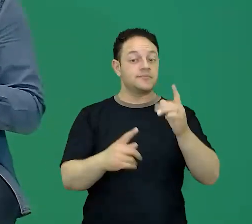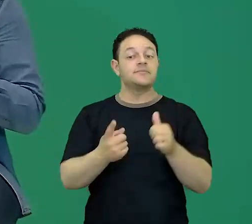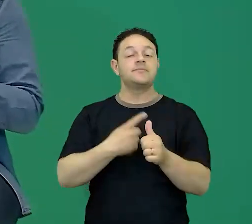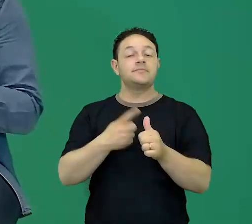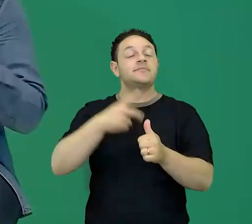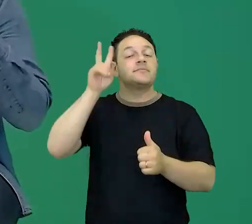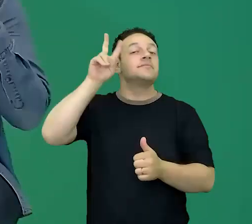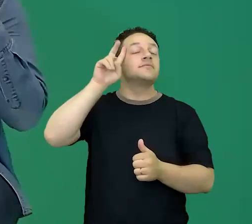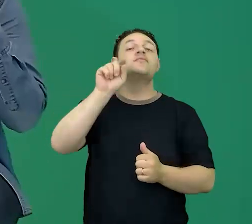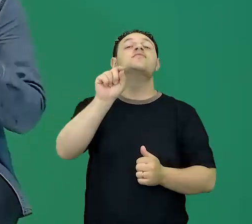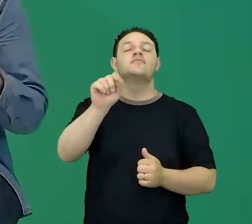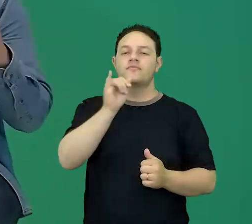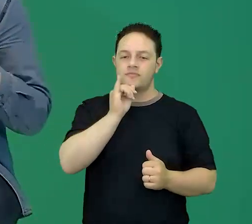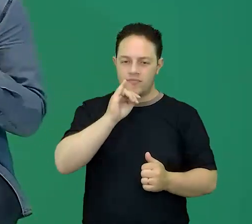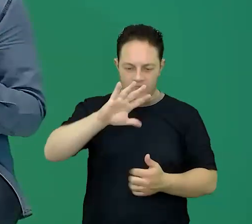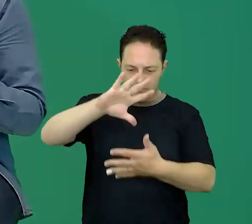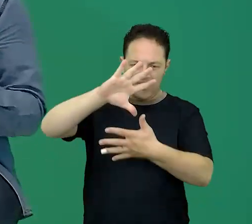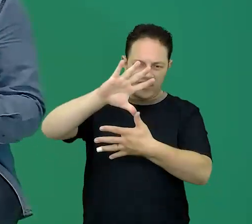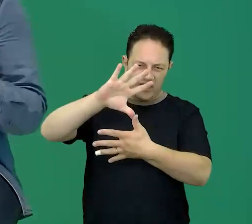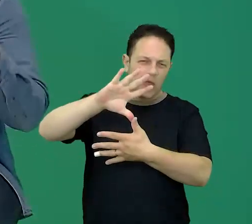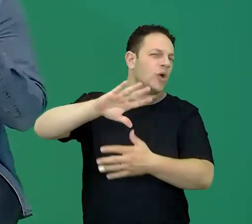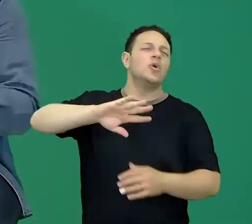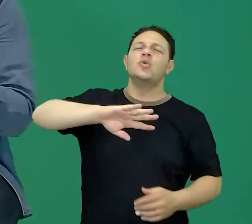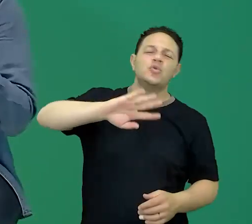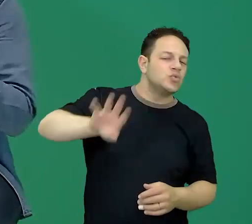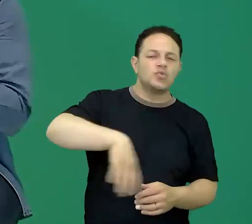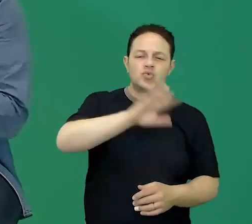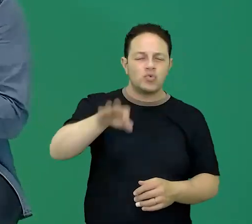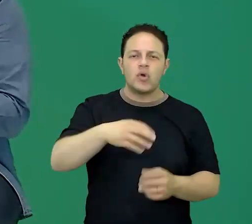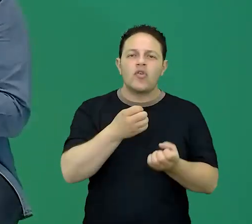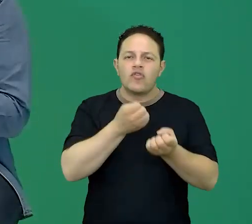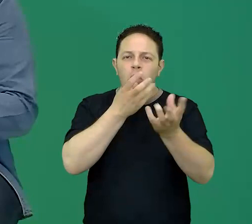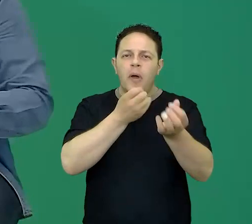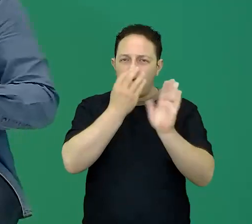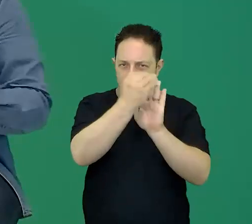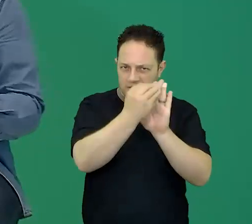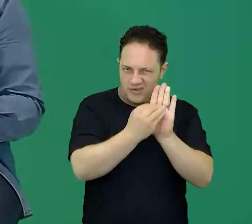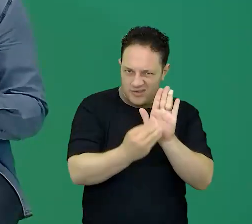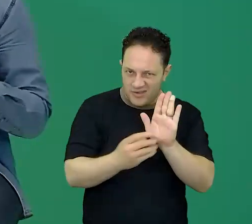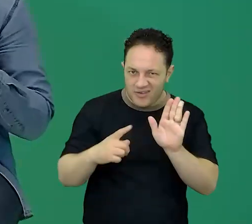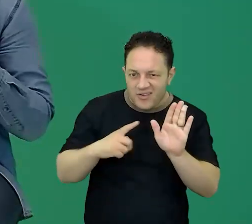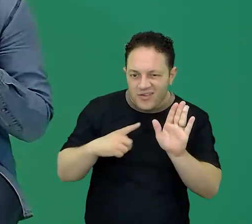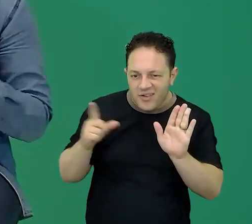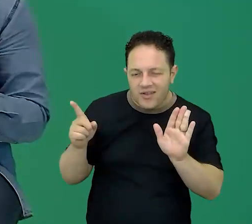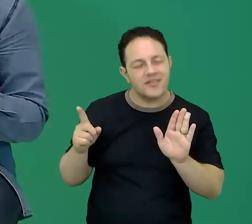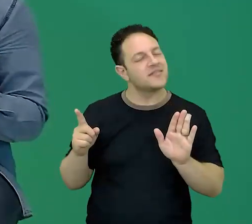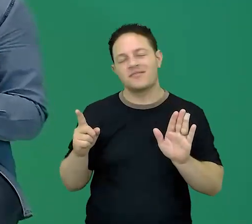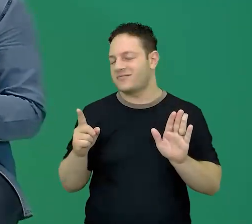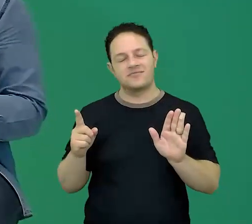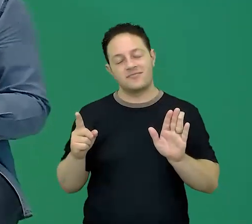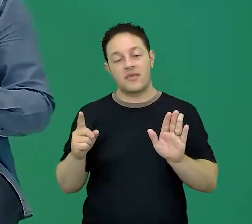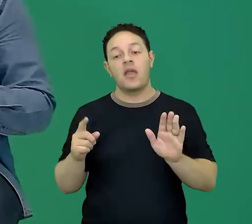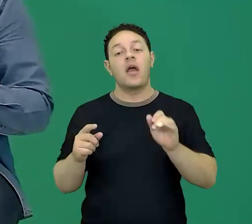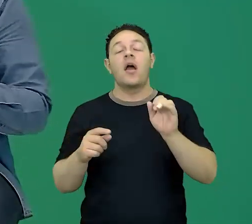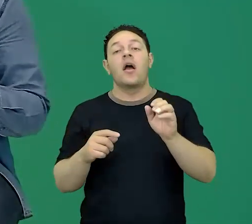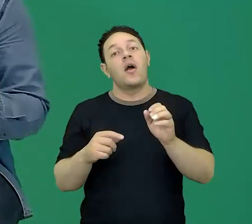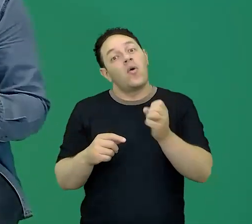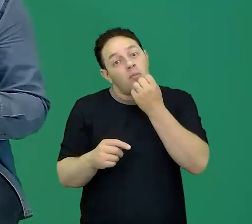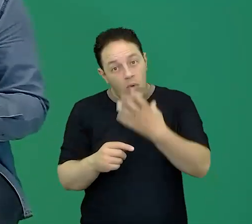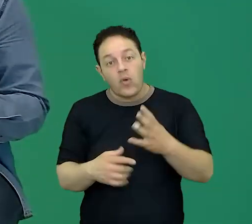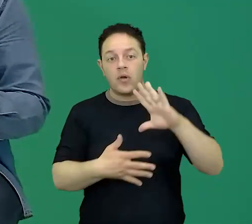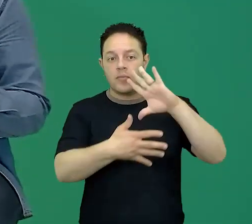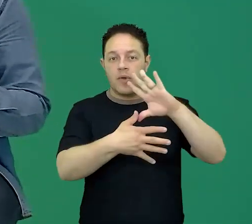seguinte, que não é todo mapa que vai ter todos esses dados. O ideal é que o mapa, né, os